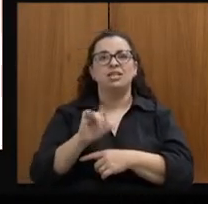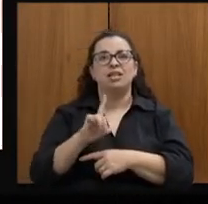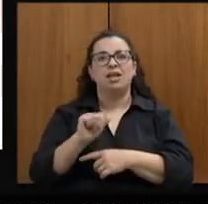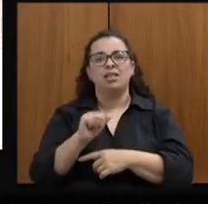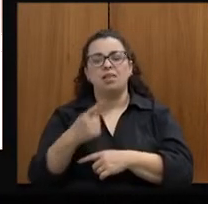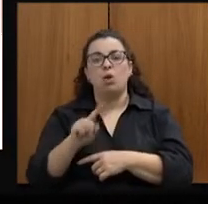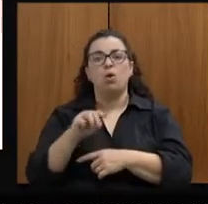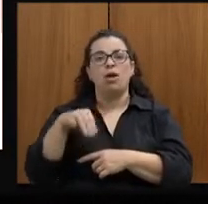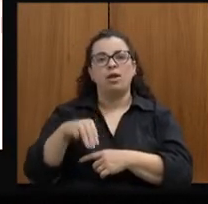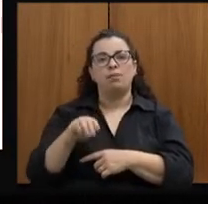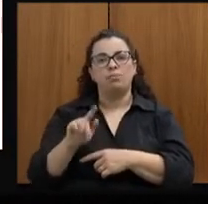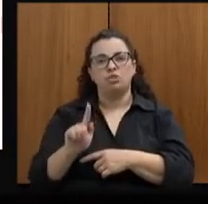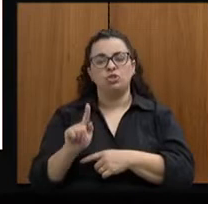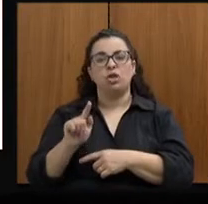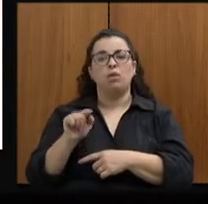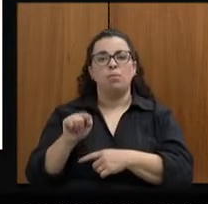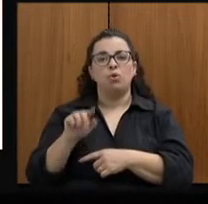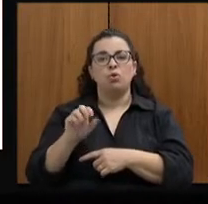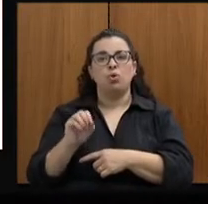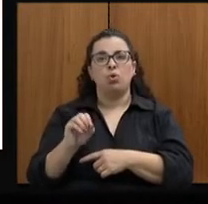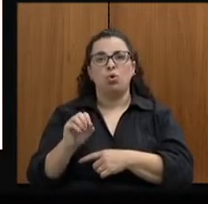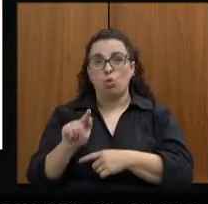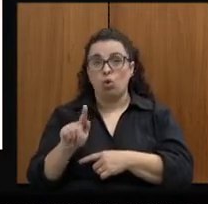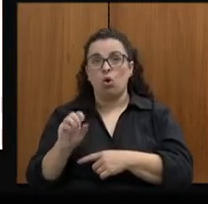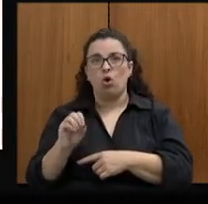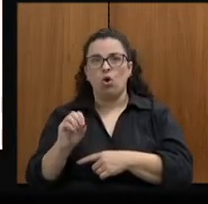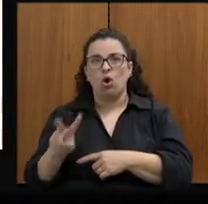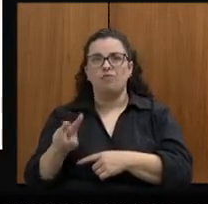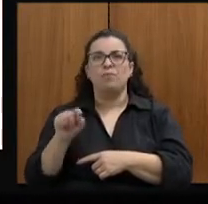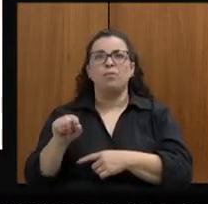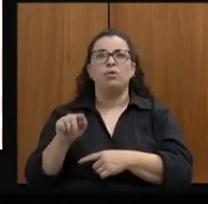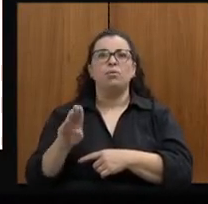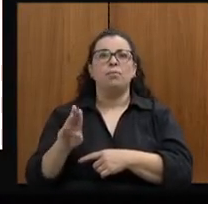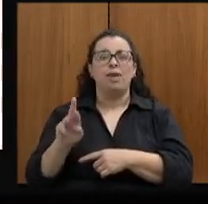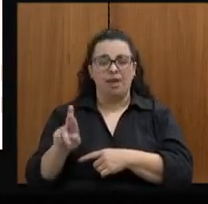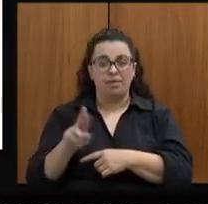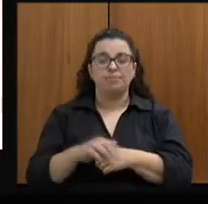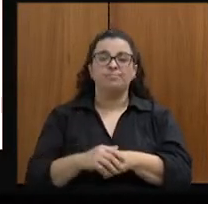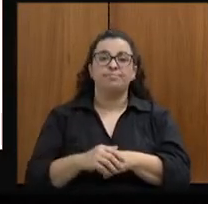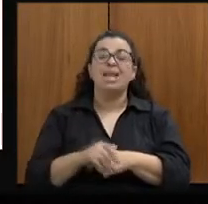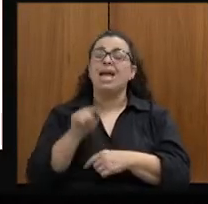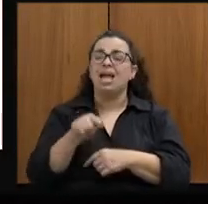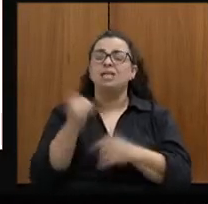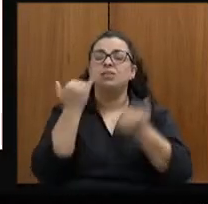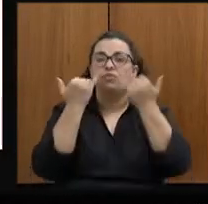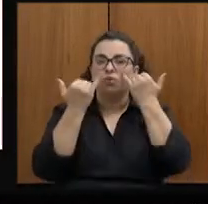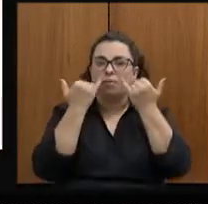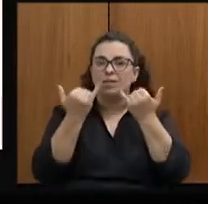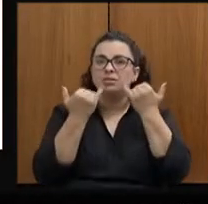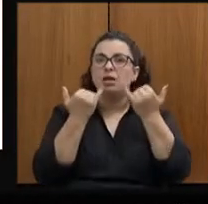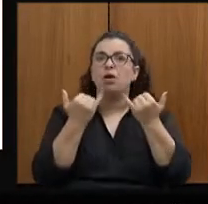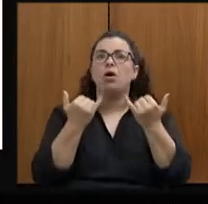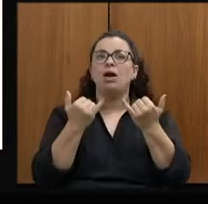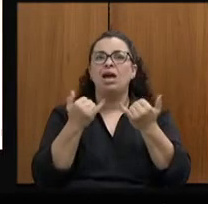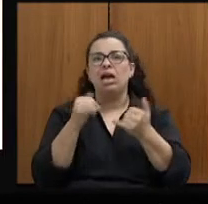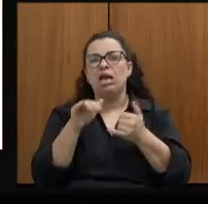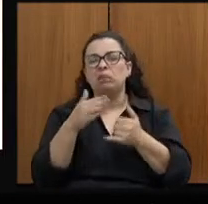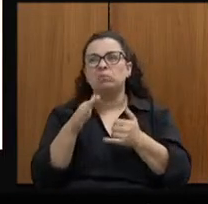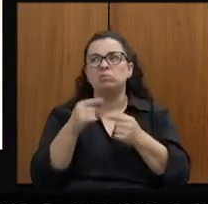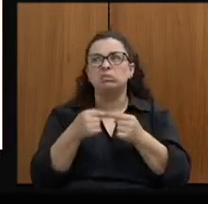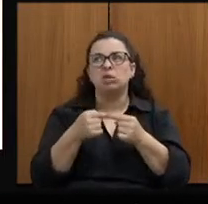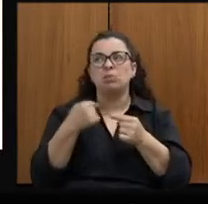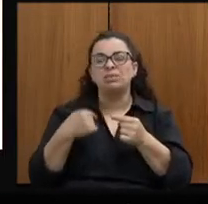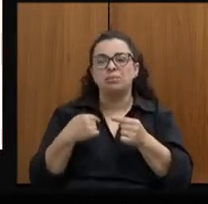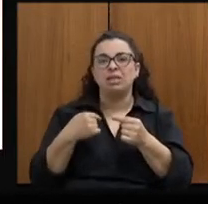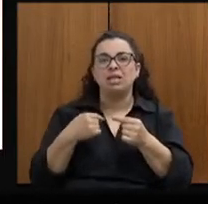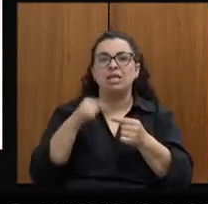cidadãomg.gov.br. Então, nós estamos aqui hoje, essa informação ela deve ter mais ou menos uma semana,